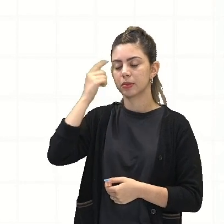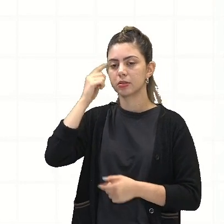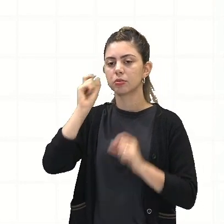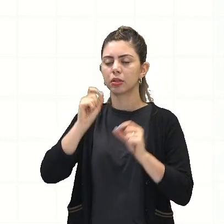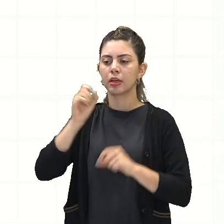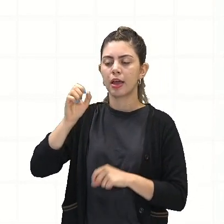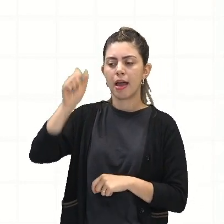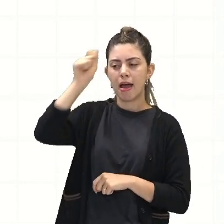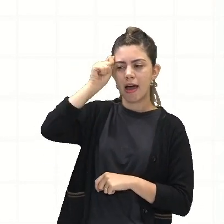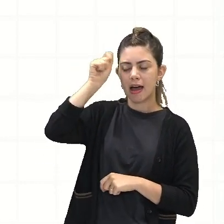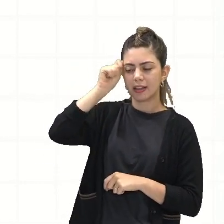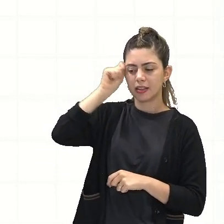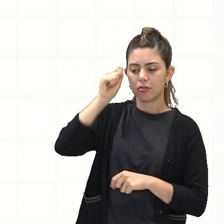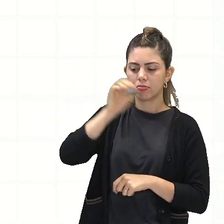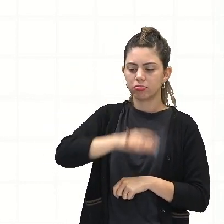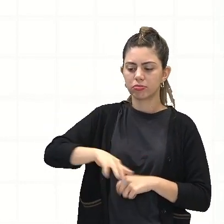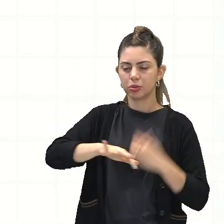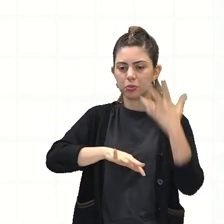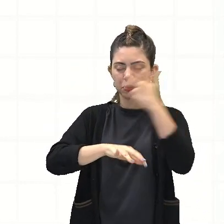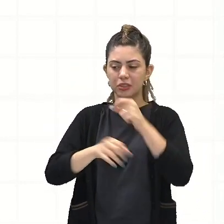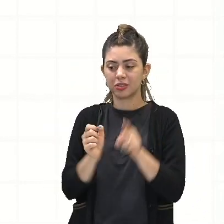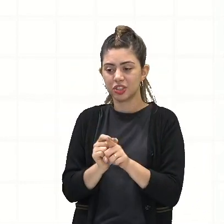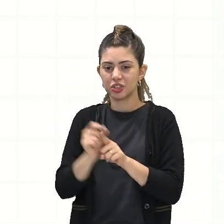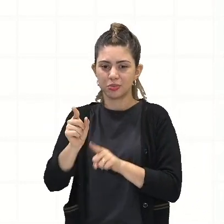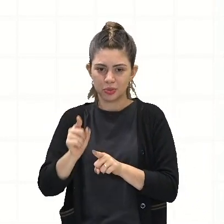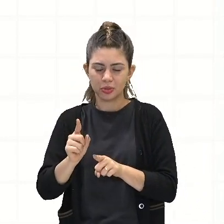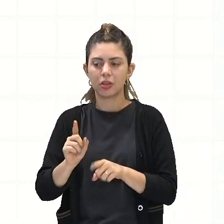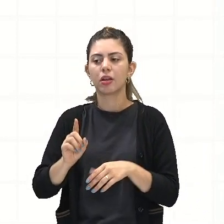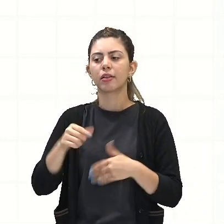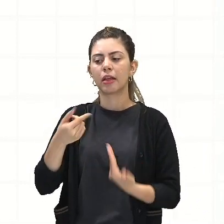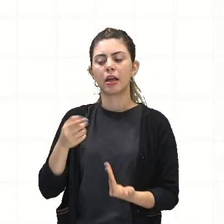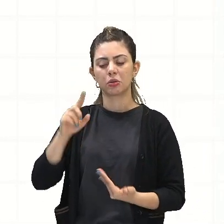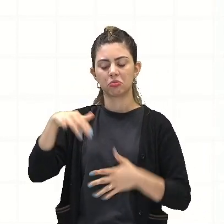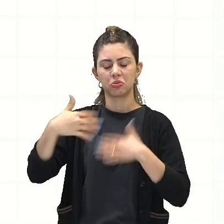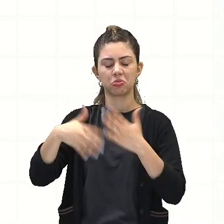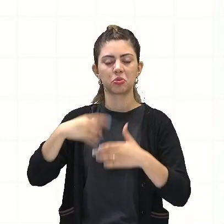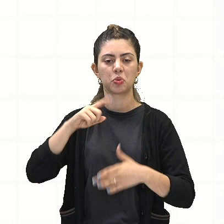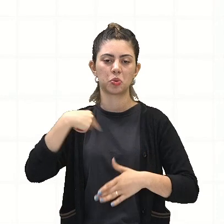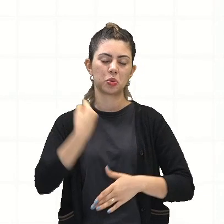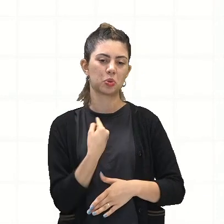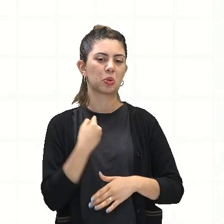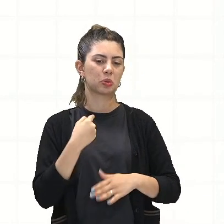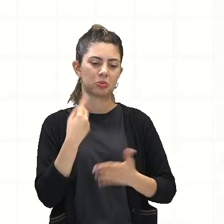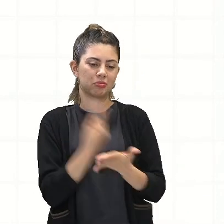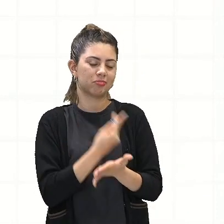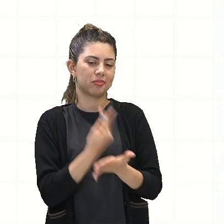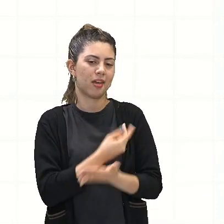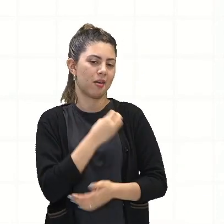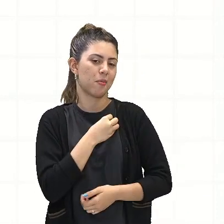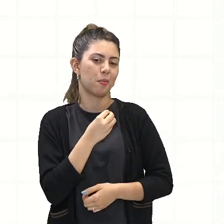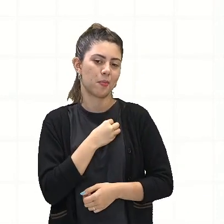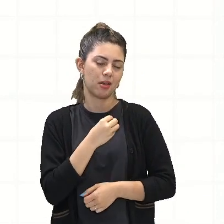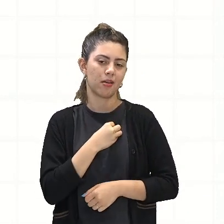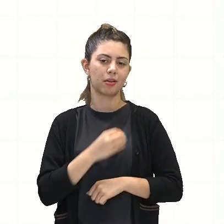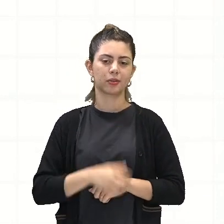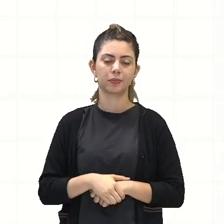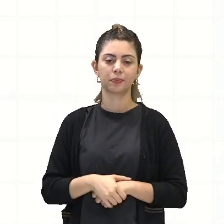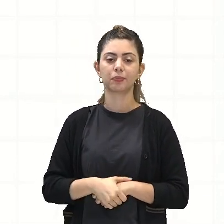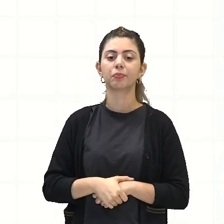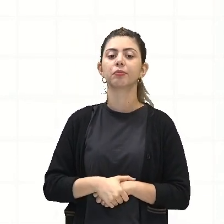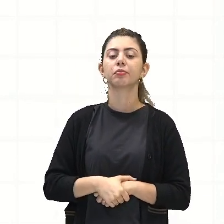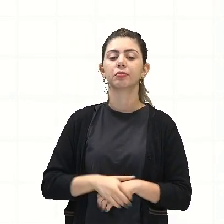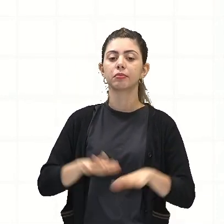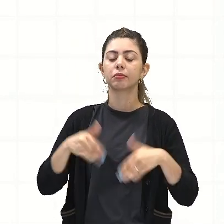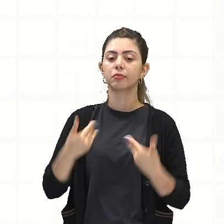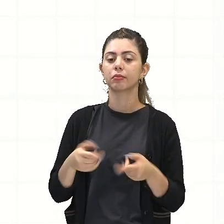segundo Calvino, Deus já escolheu, Deus já determinou o seu destino. E também a ideia de depravação